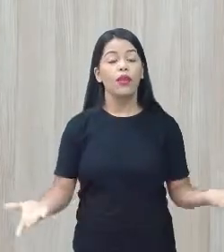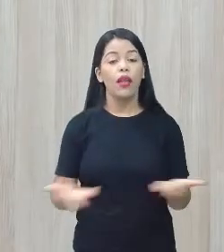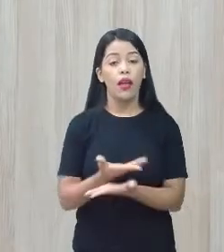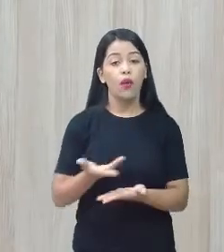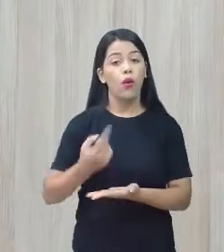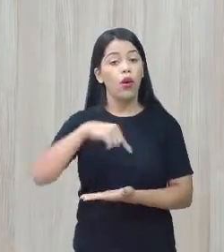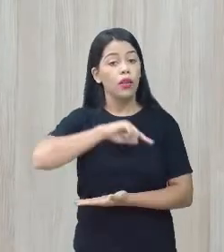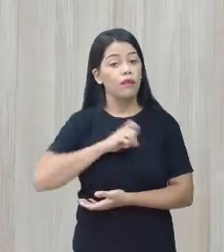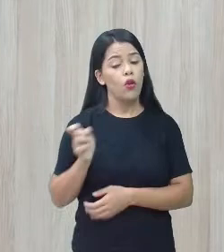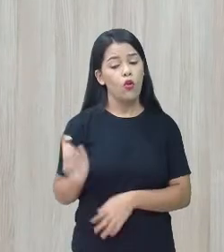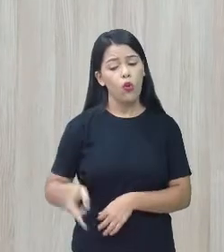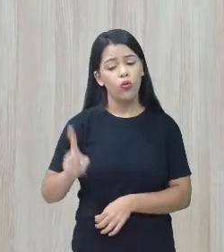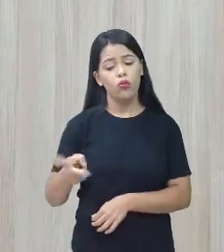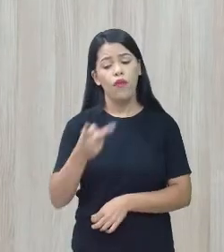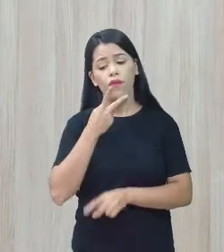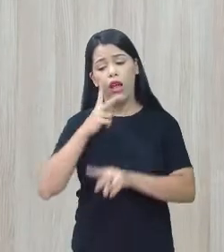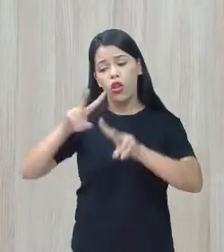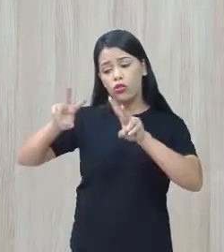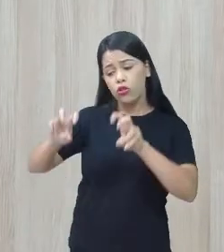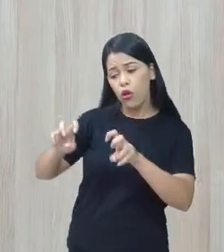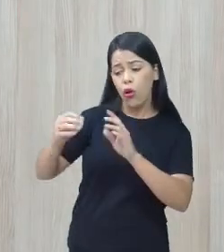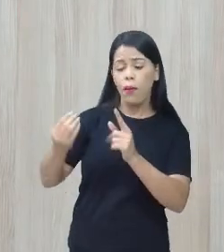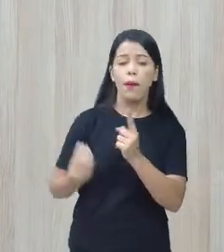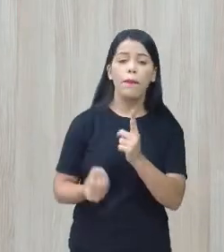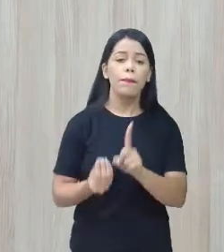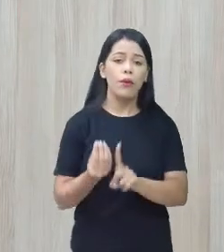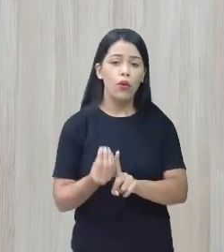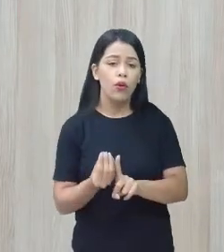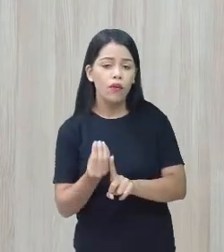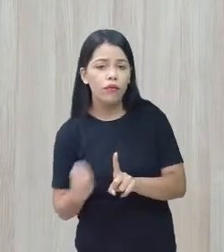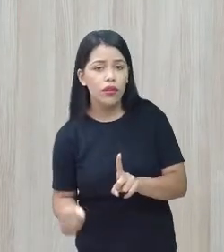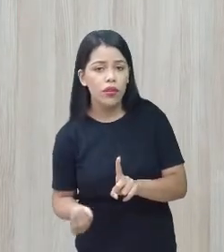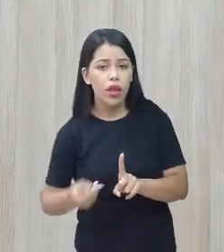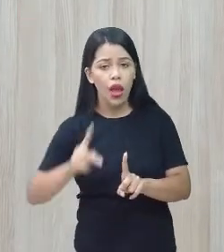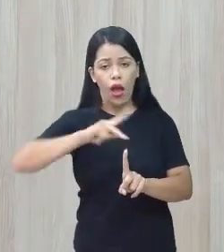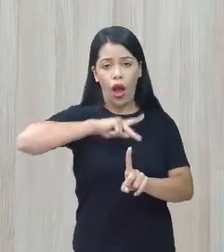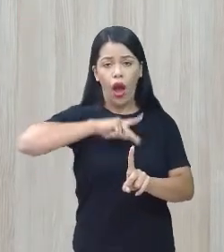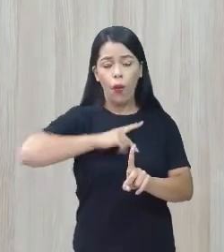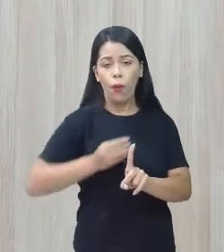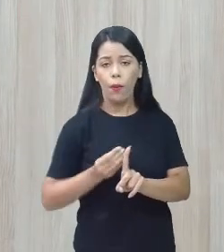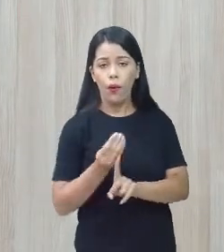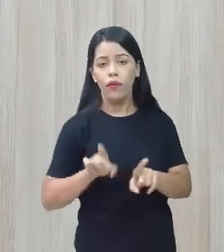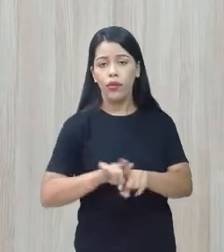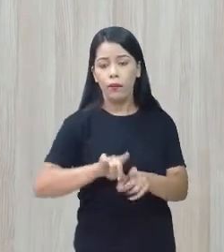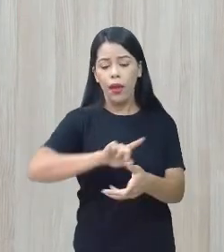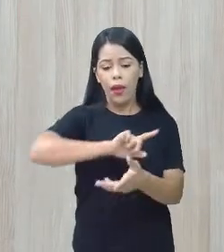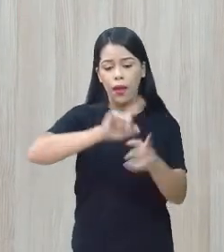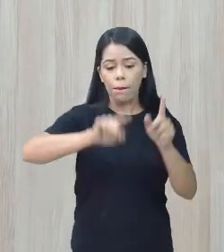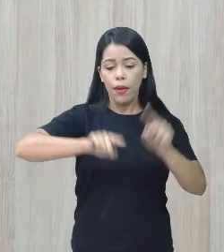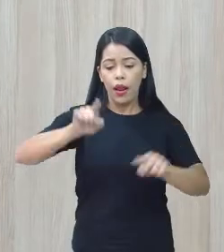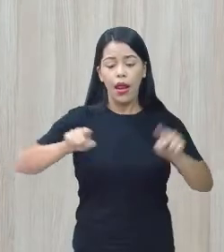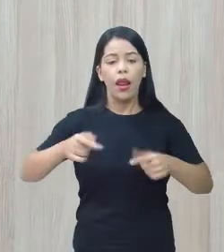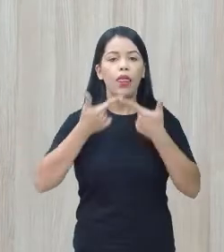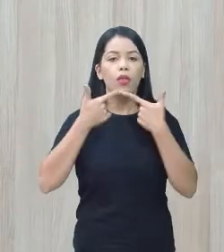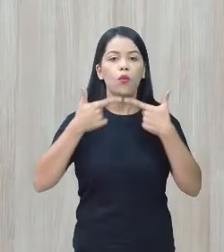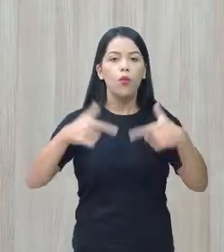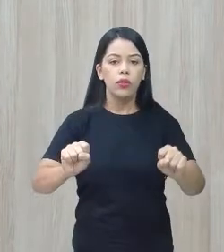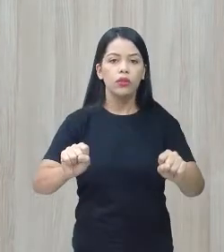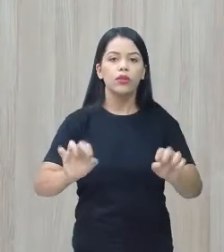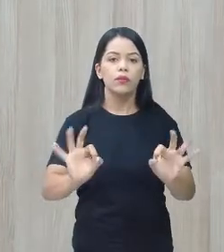gente vai continuar falando sobre biografia, autobiografia e variação linguística. Vamos